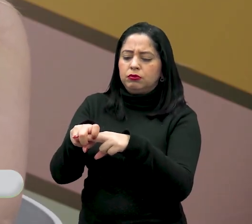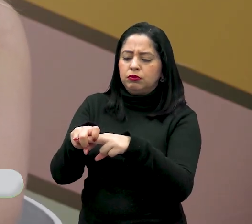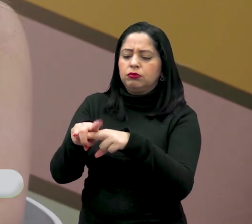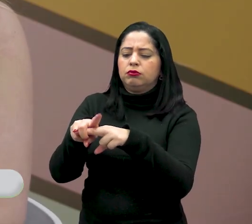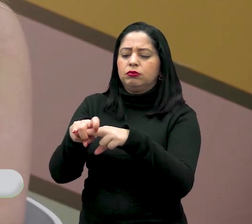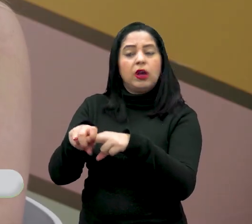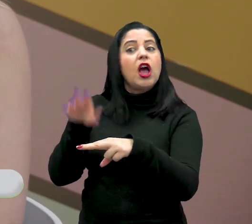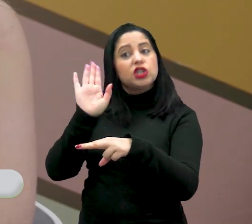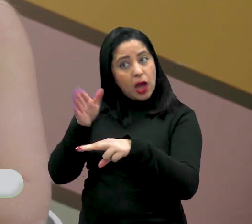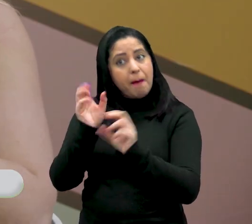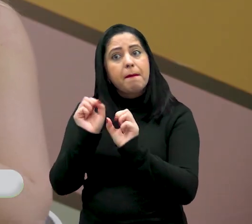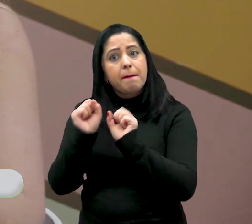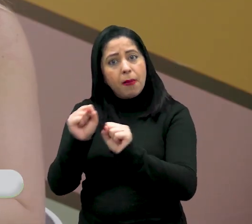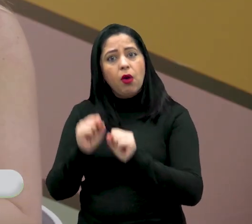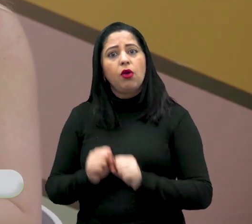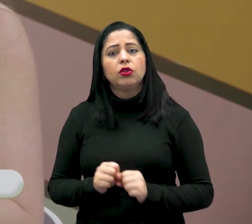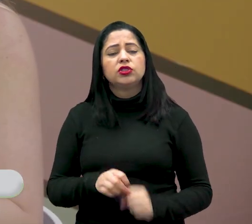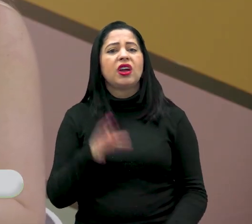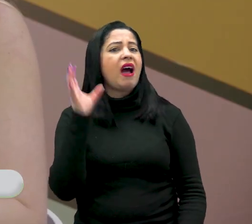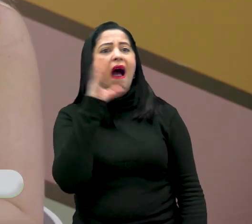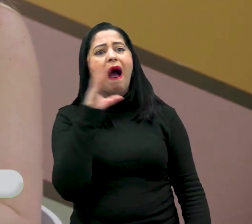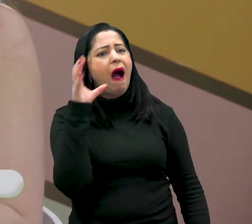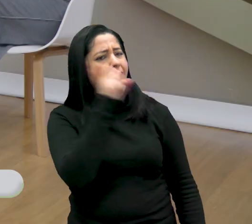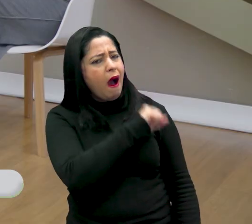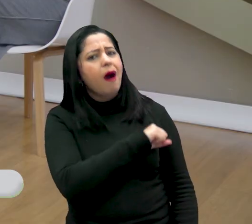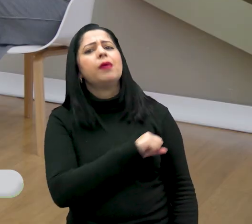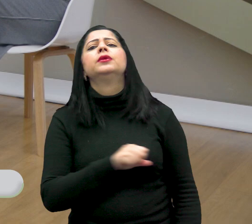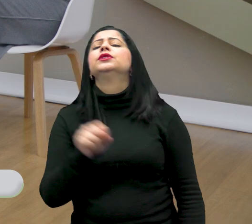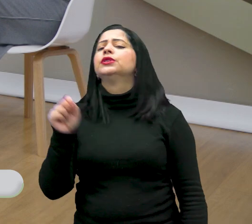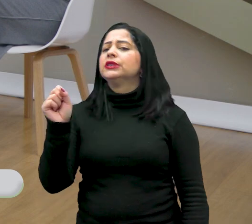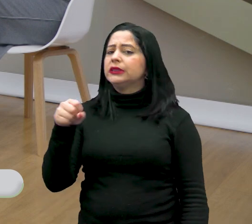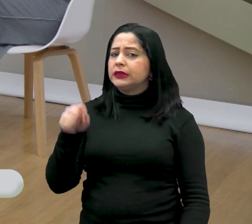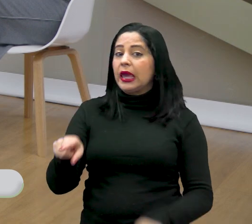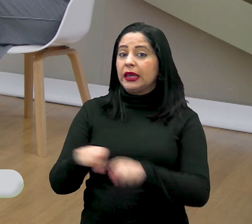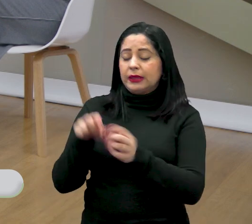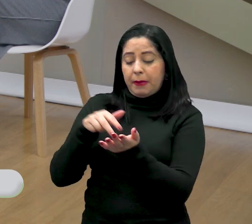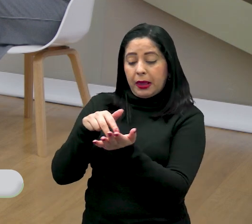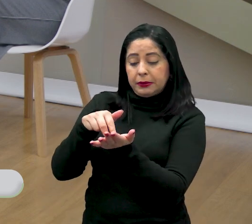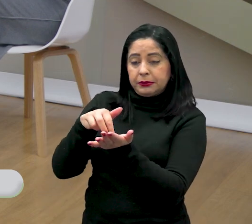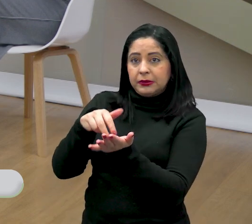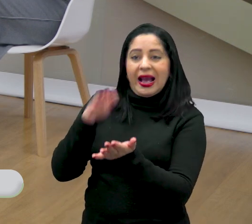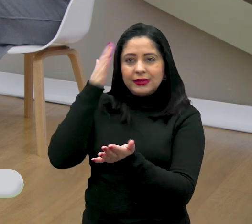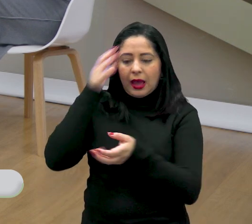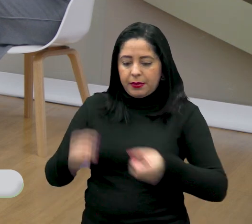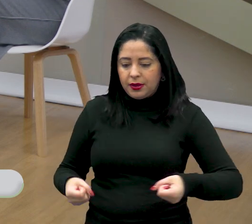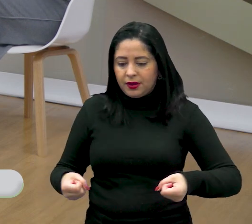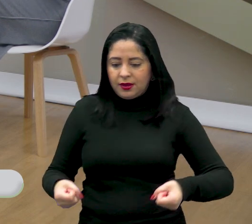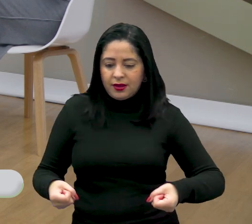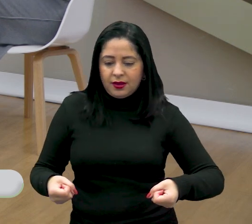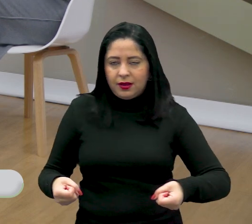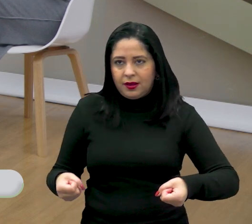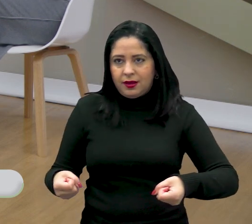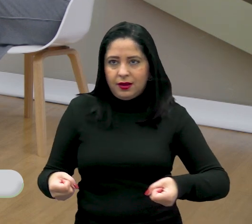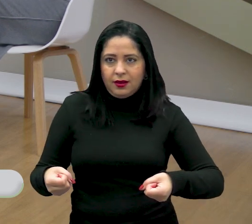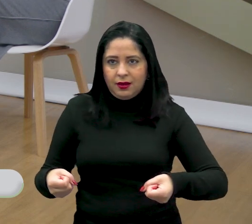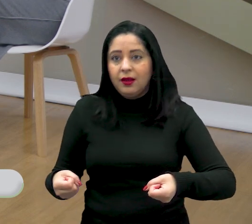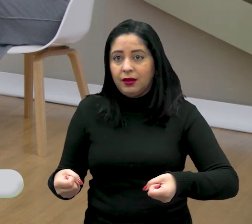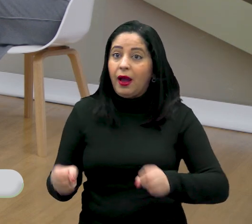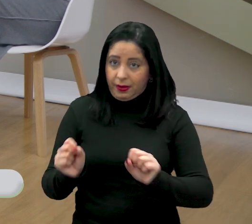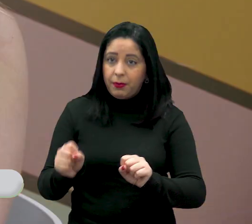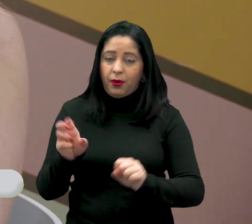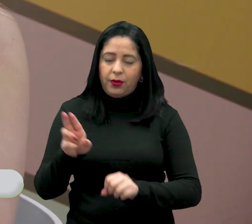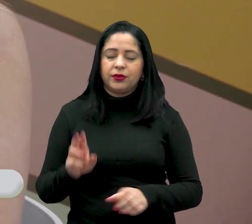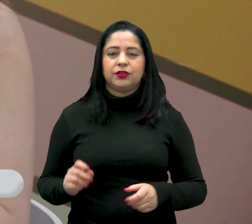joelho, fortalecimento, já começa a mexer. Nossa, super rápido. E treinar a deambular, andar, com um andadorzinho Sim. inicialmente, né?